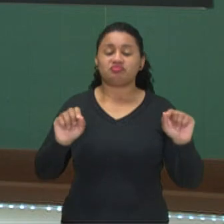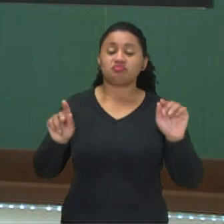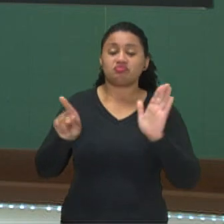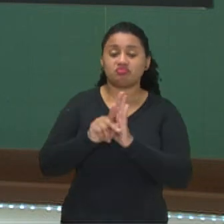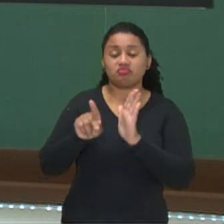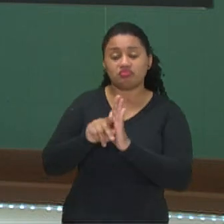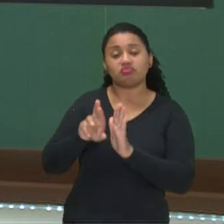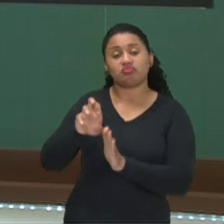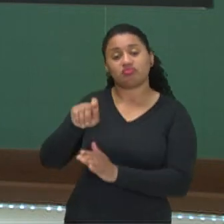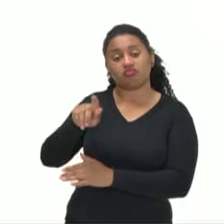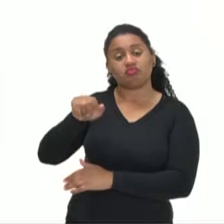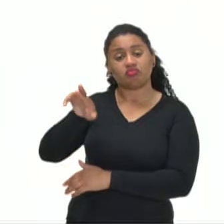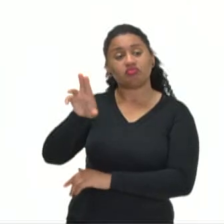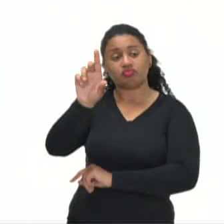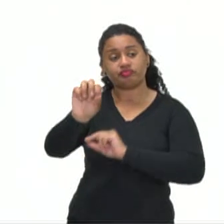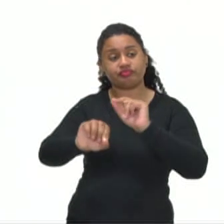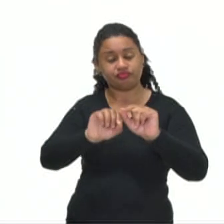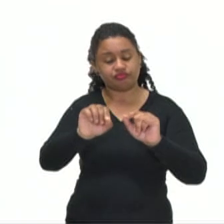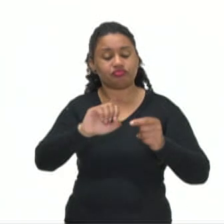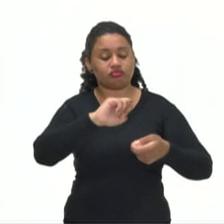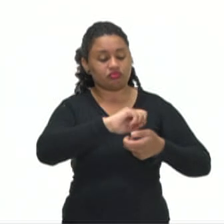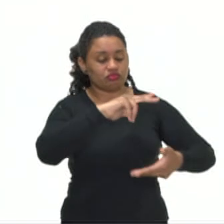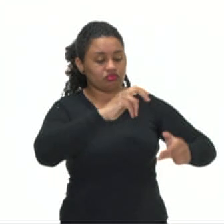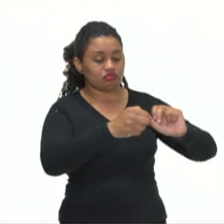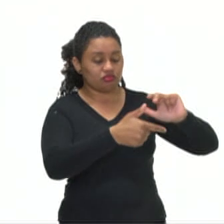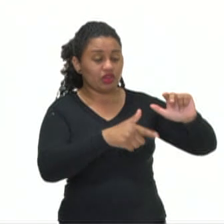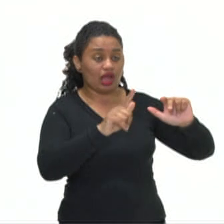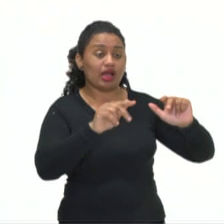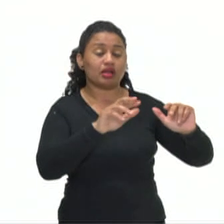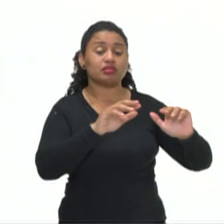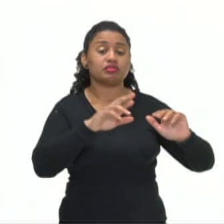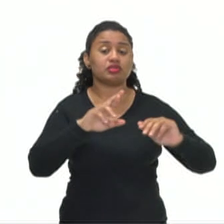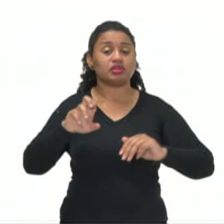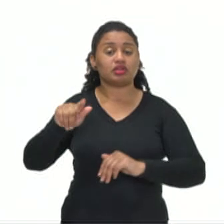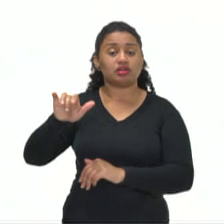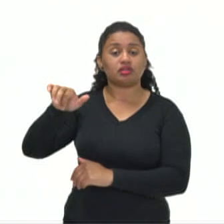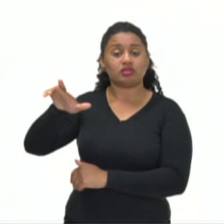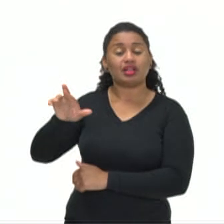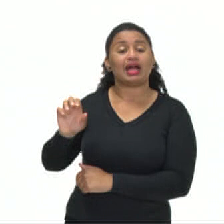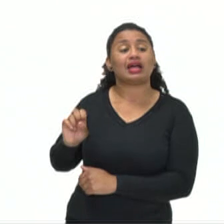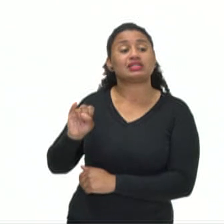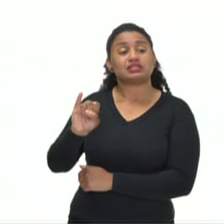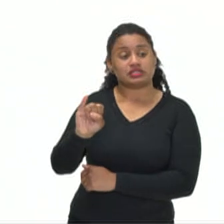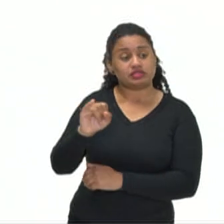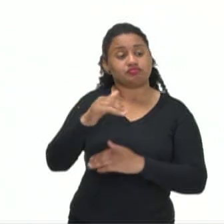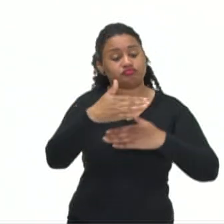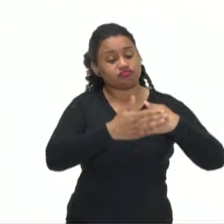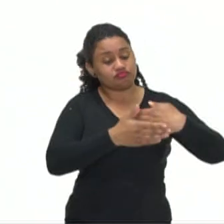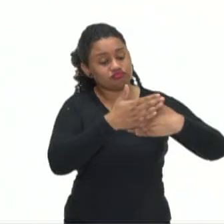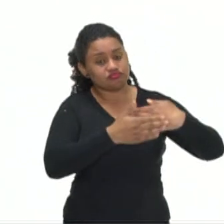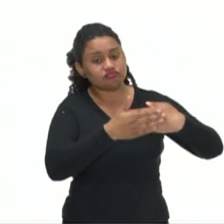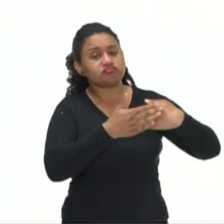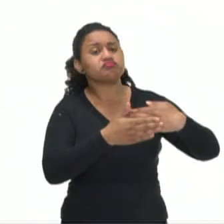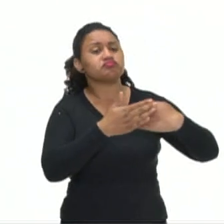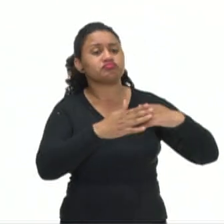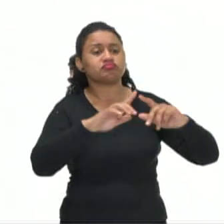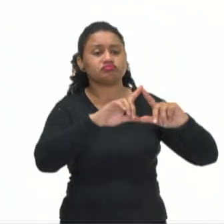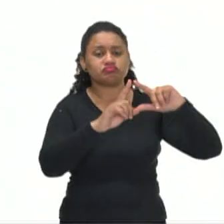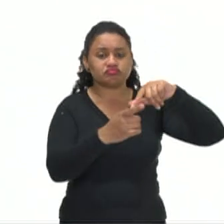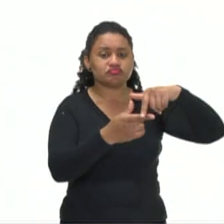regularidade. Então, vamos lá. Um poliedro é considerado regular se suas faces são